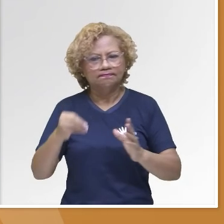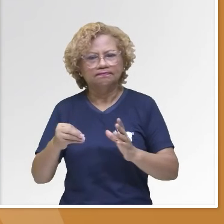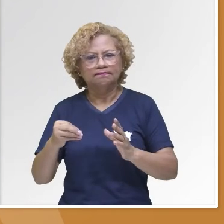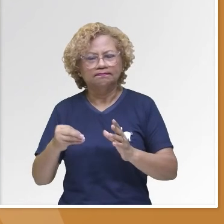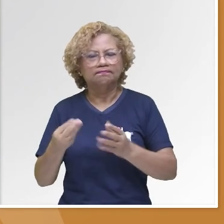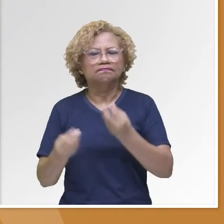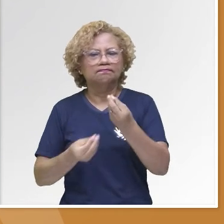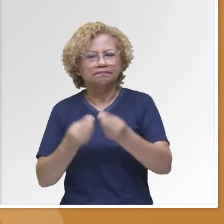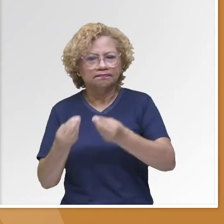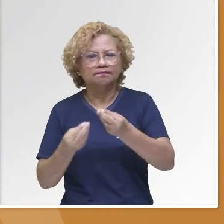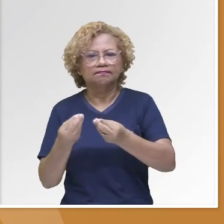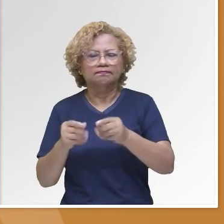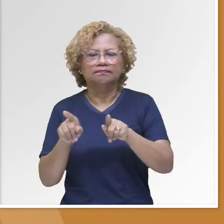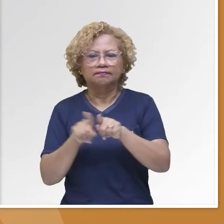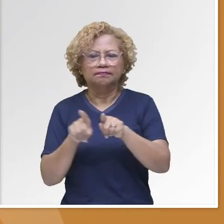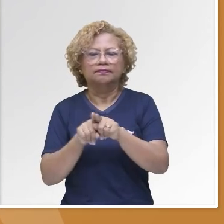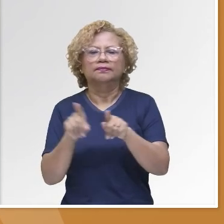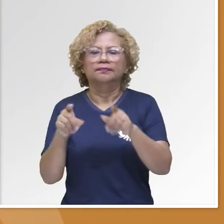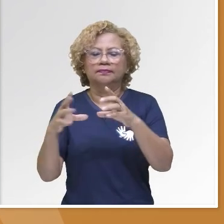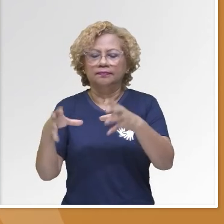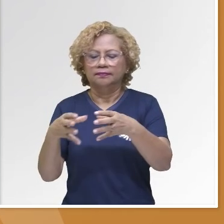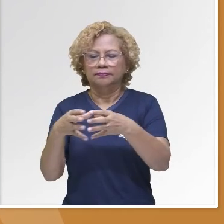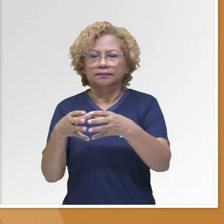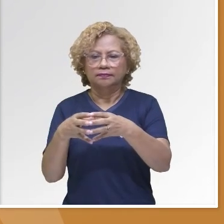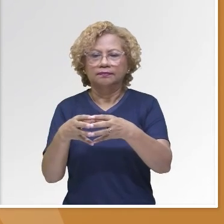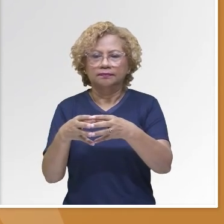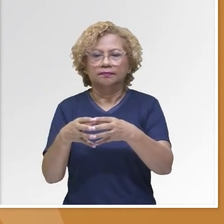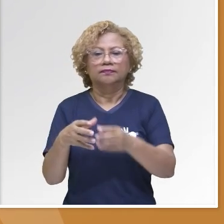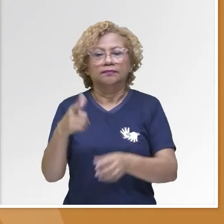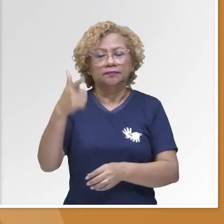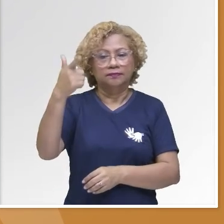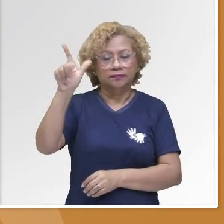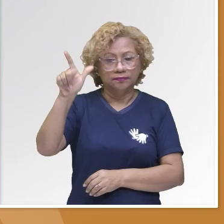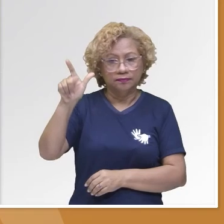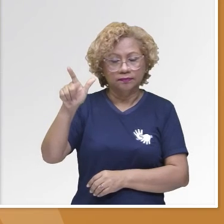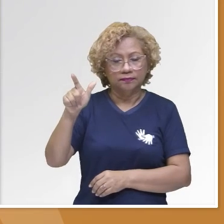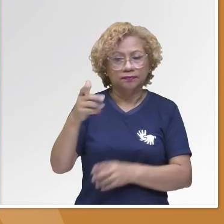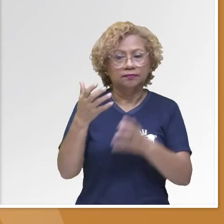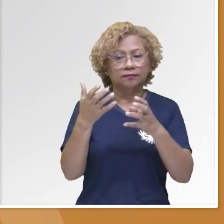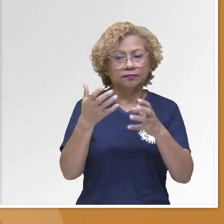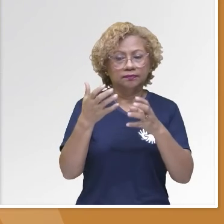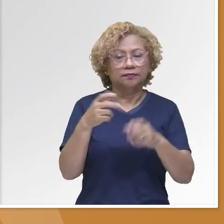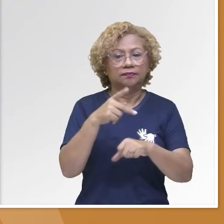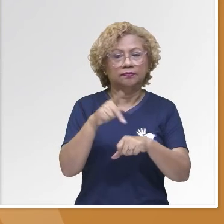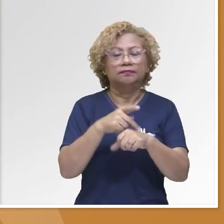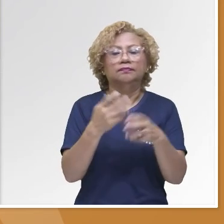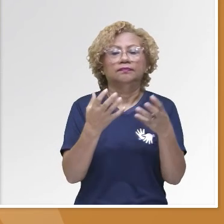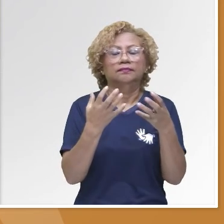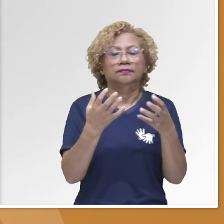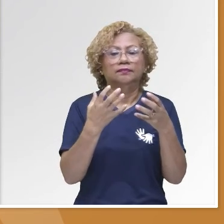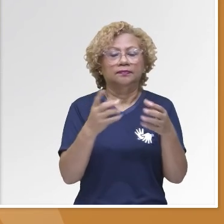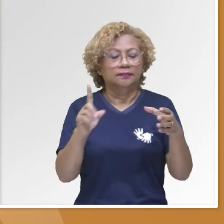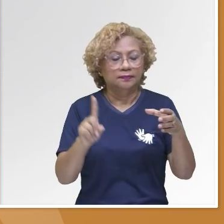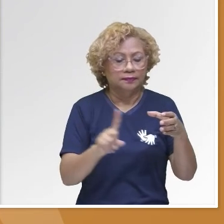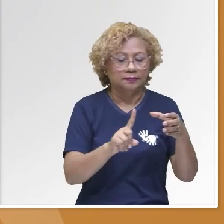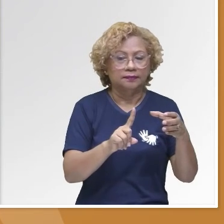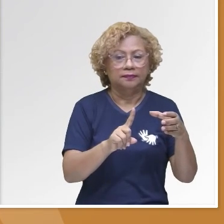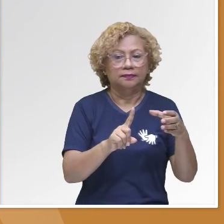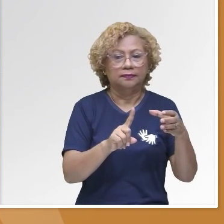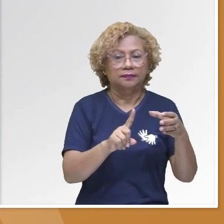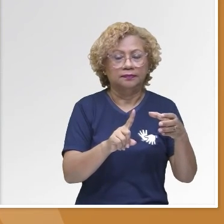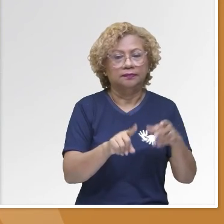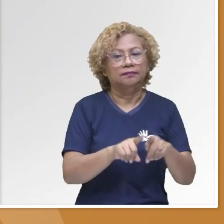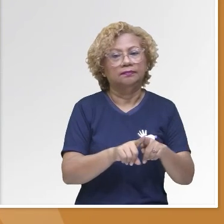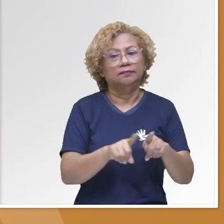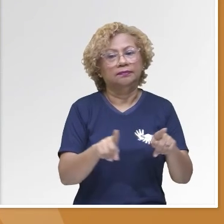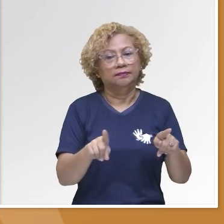muito, começam a verificar e querer fazer parte da Benelux. Mas, né, a gente vai observar que vai ocorrer esse desenvolvimento aí de